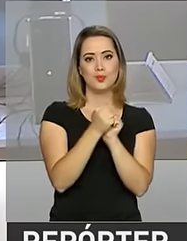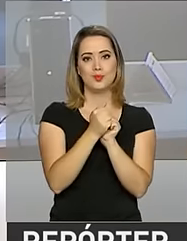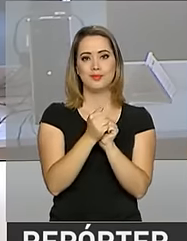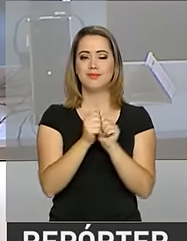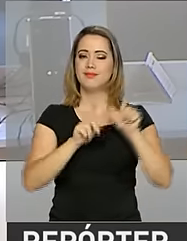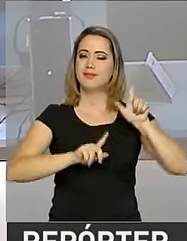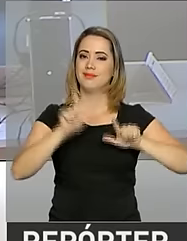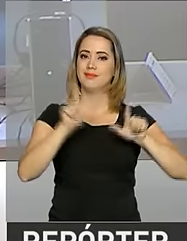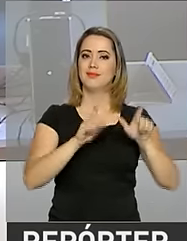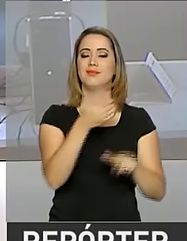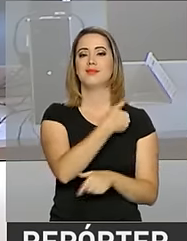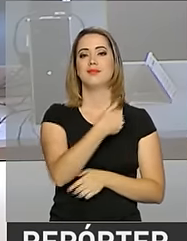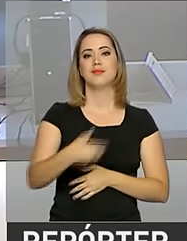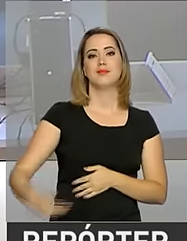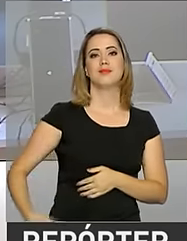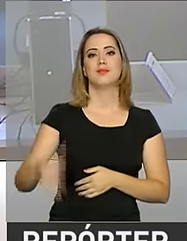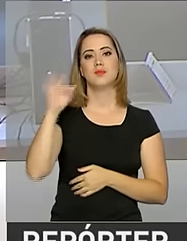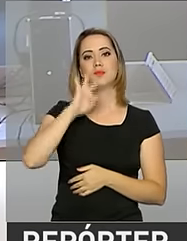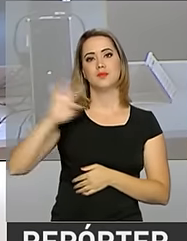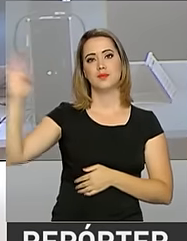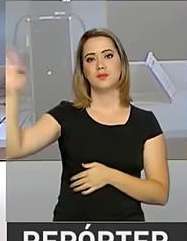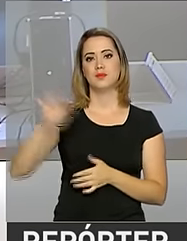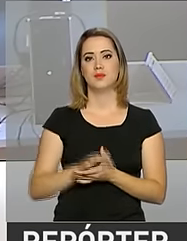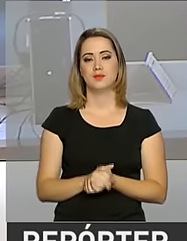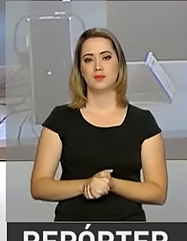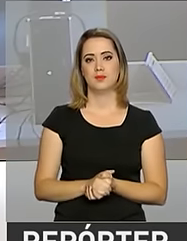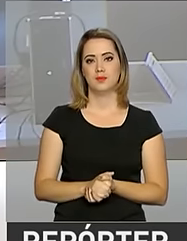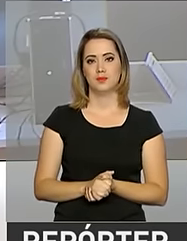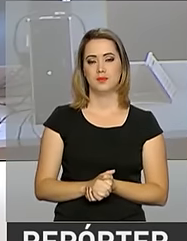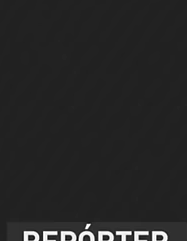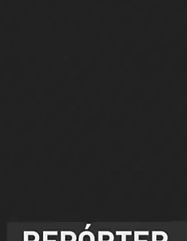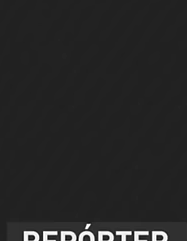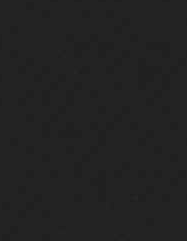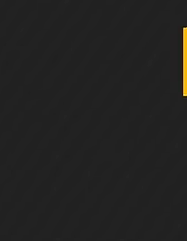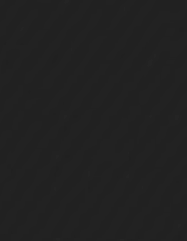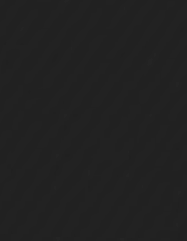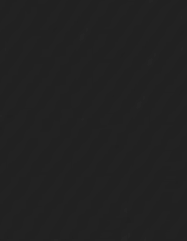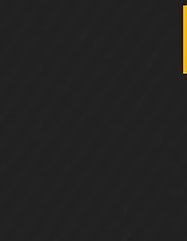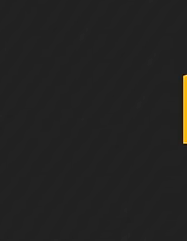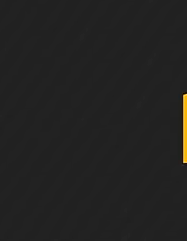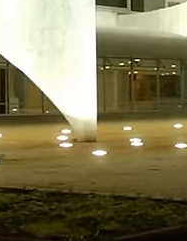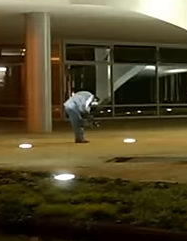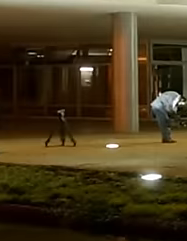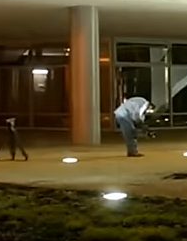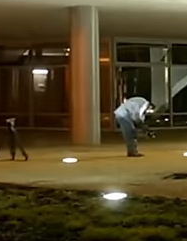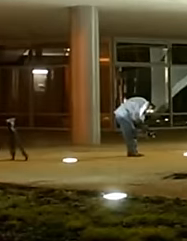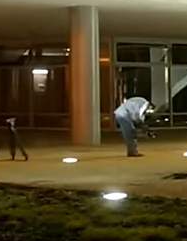continue com a gente aqui na NBR, a TV do Governo Federal.